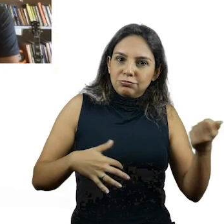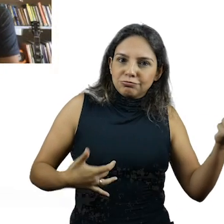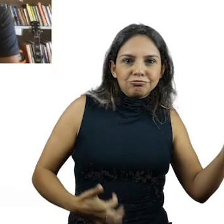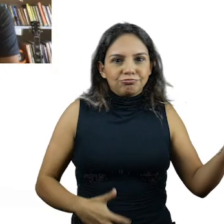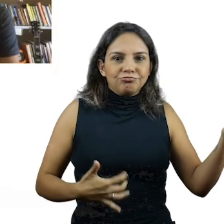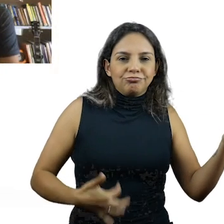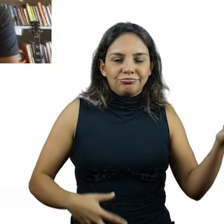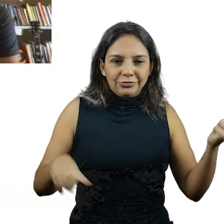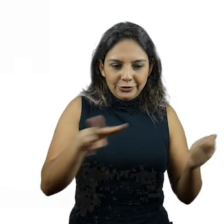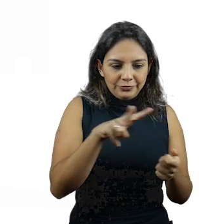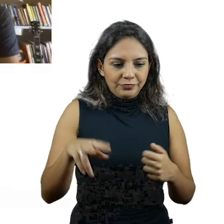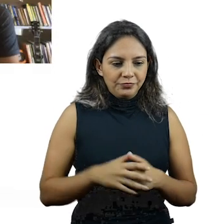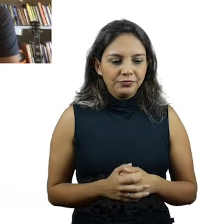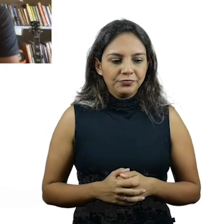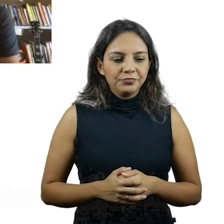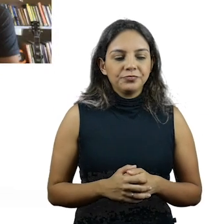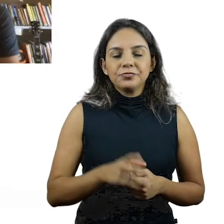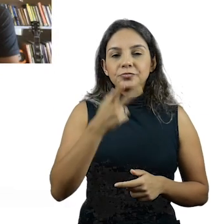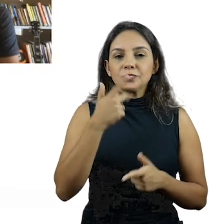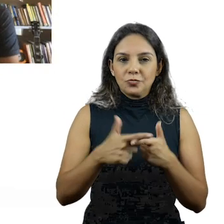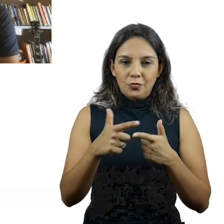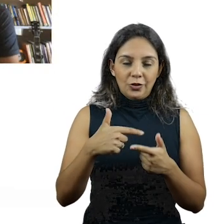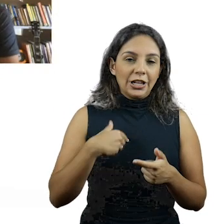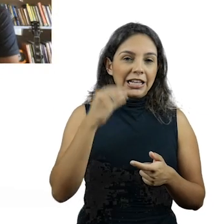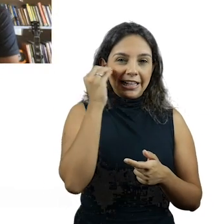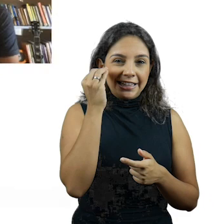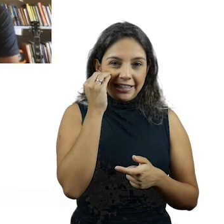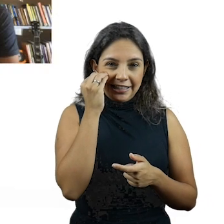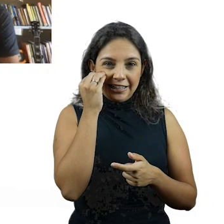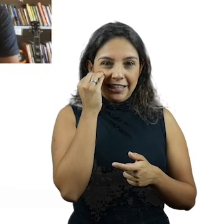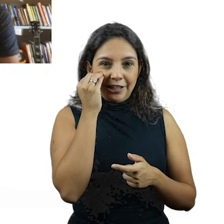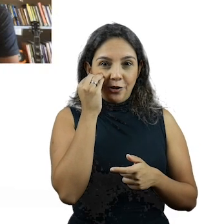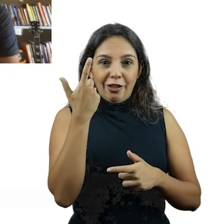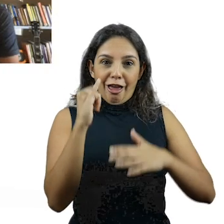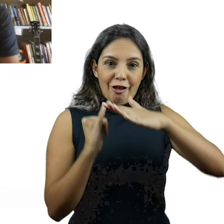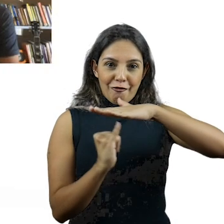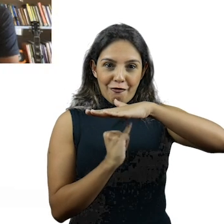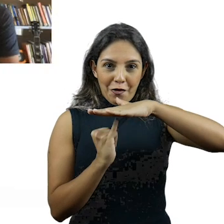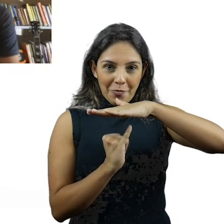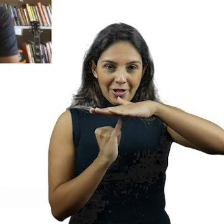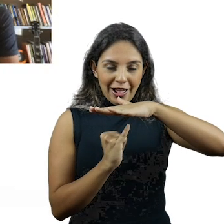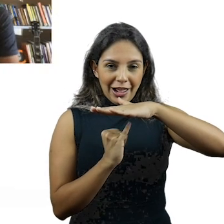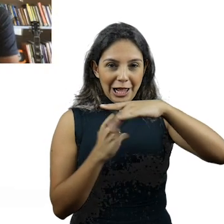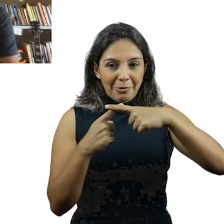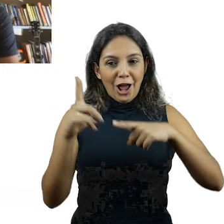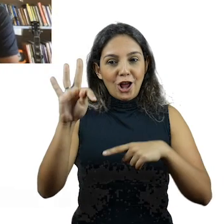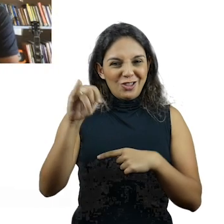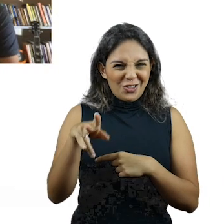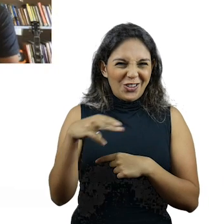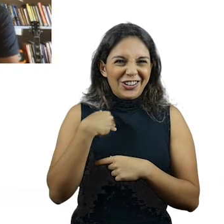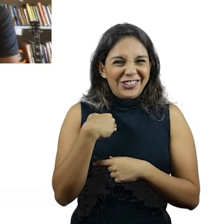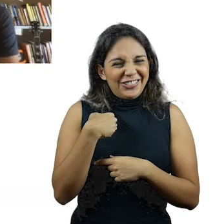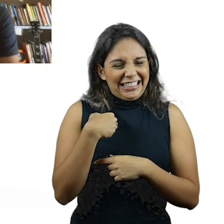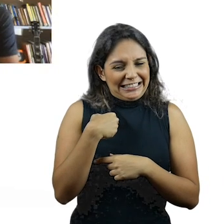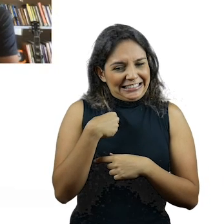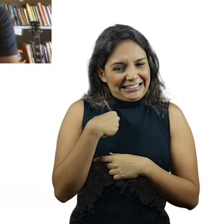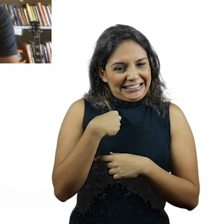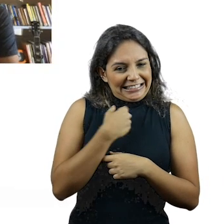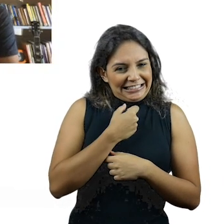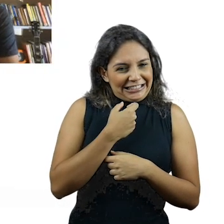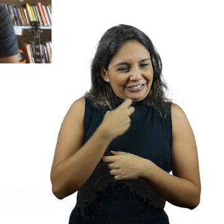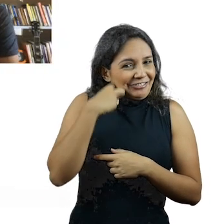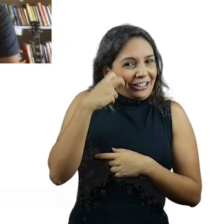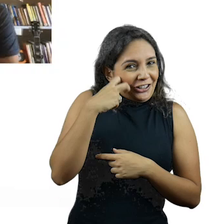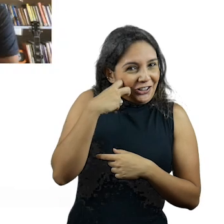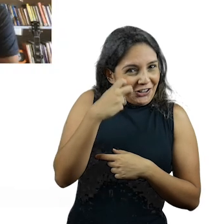O problema todo é que eu fico tentando ser informal, mas o Tony me inibe um pouquinho, porque eu fico tentando falar um português bem correto,